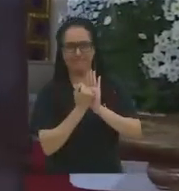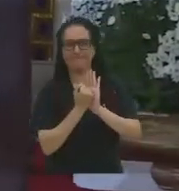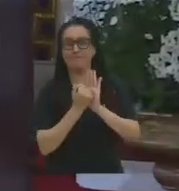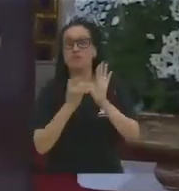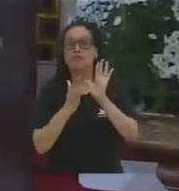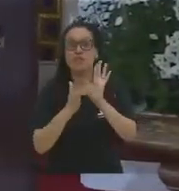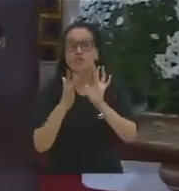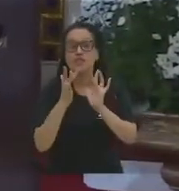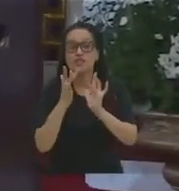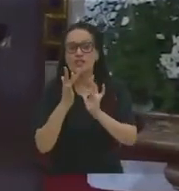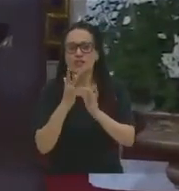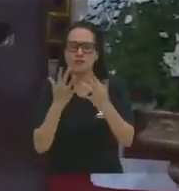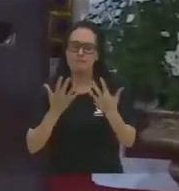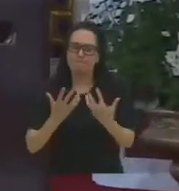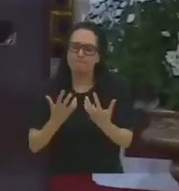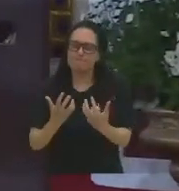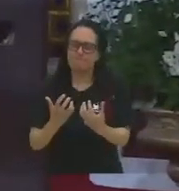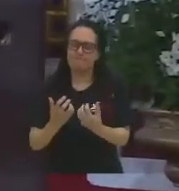Ele